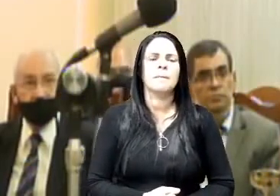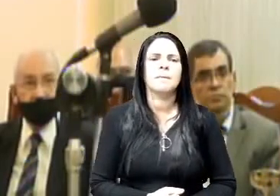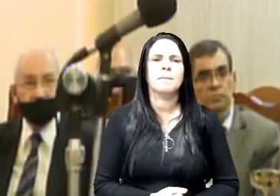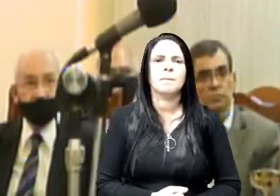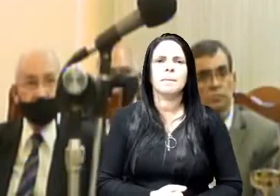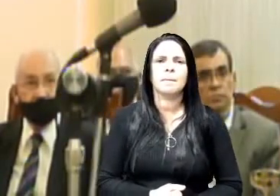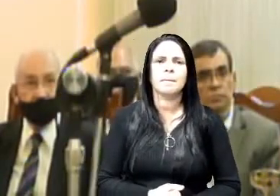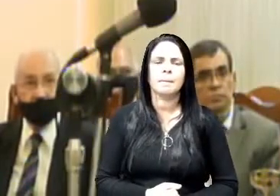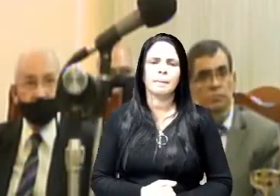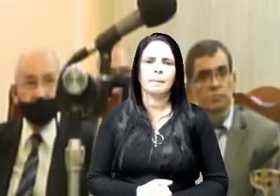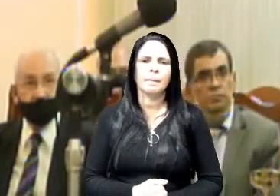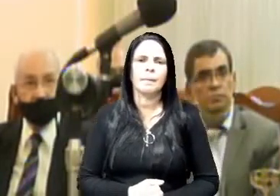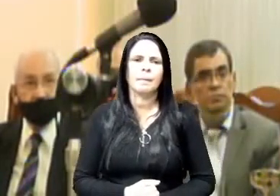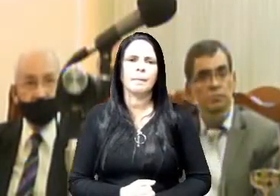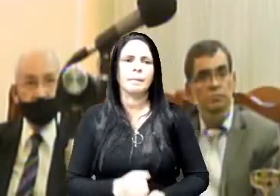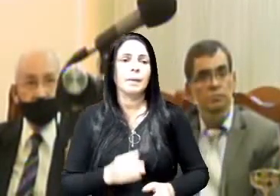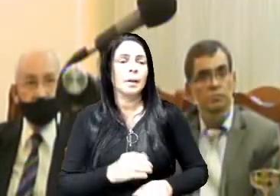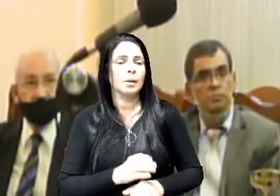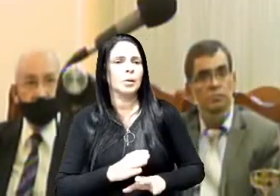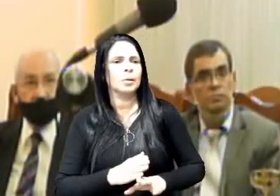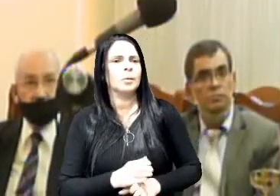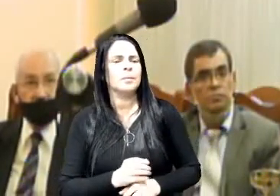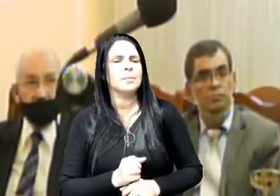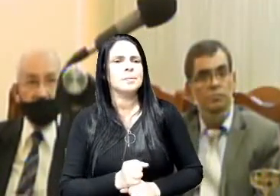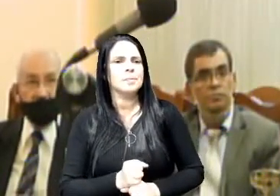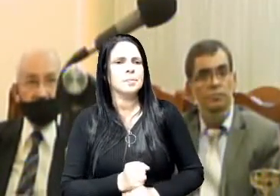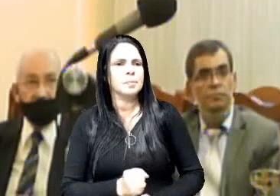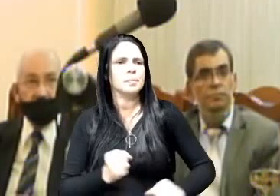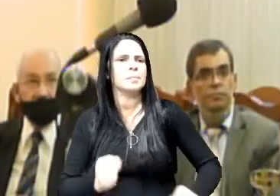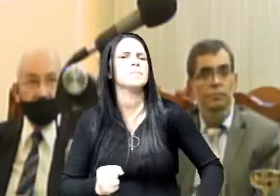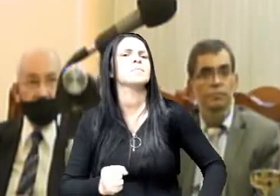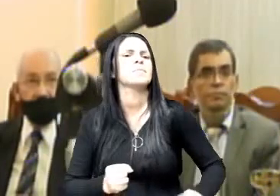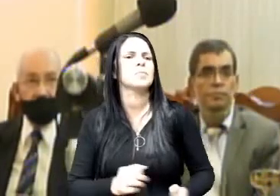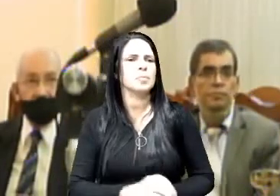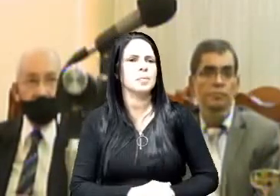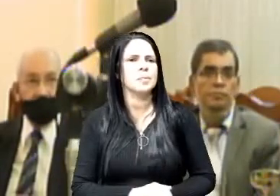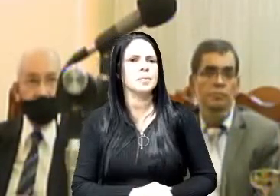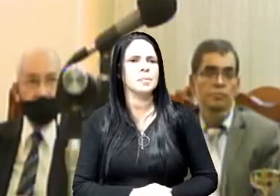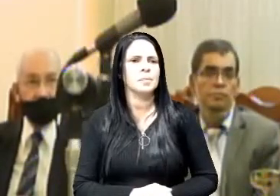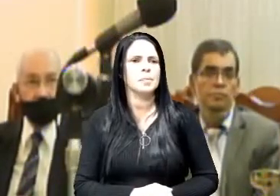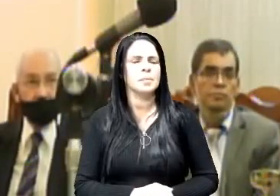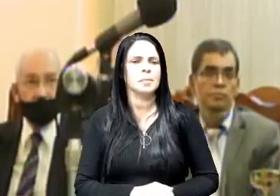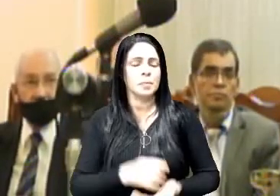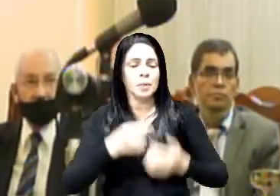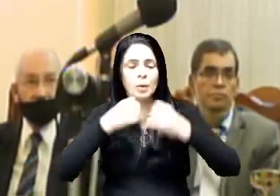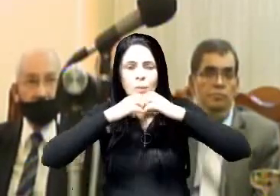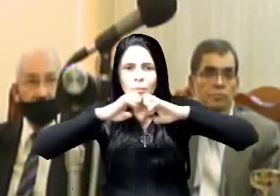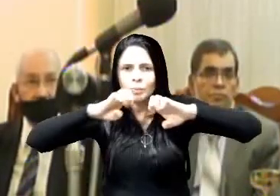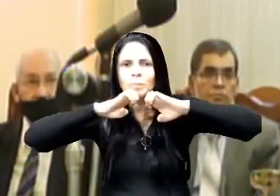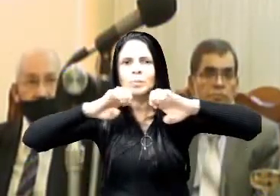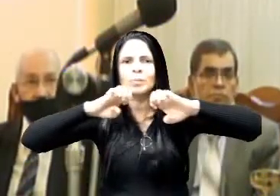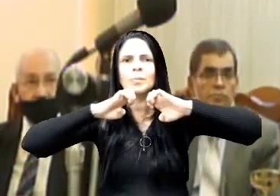Contribuíram para maior proveito de quê? Do evangelho. Leia o 13.